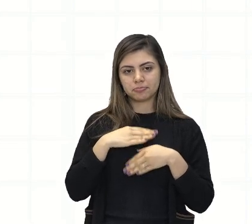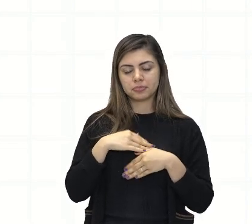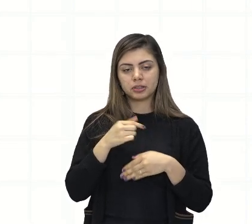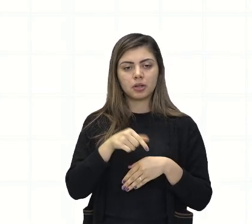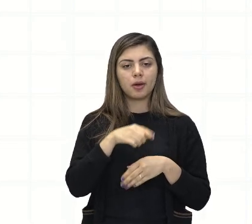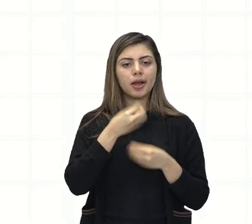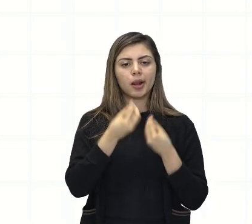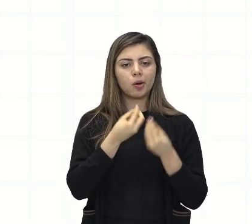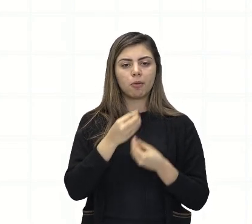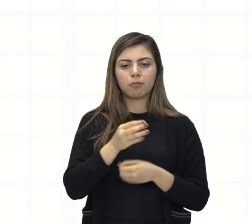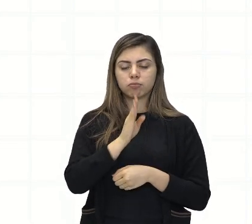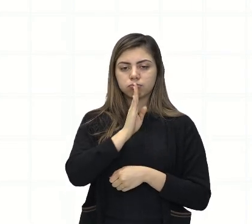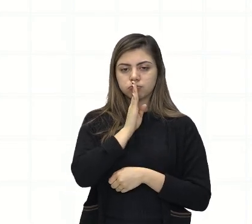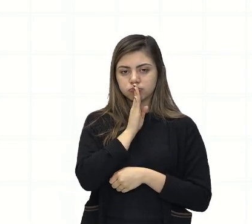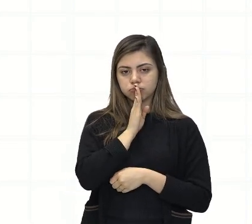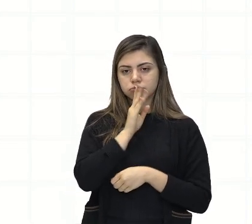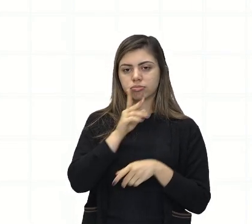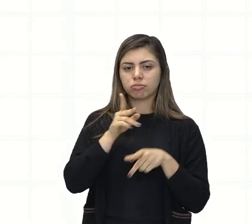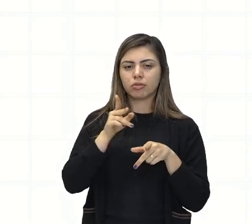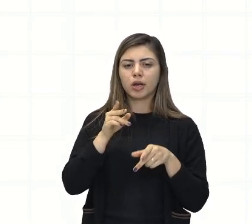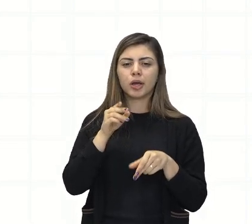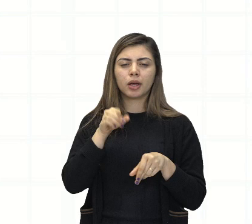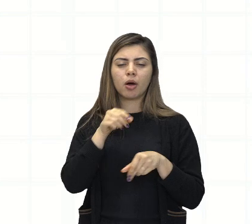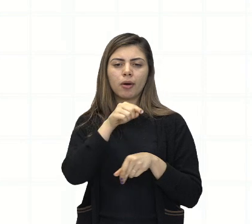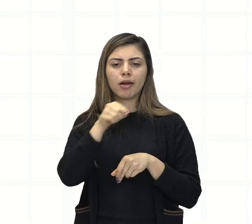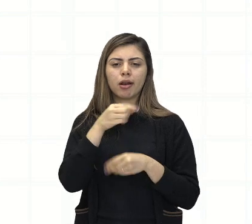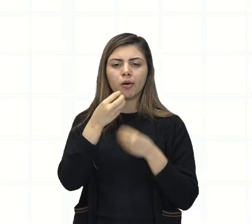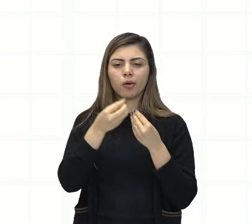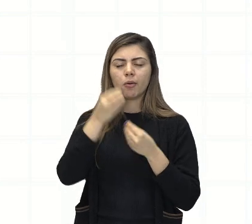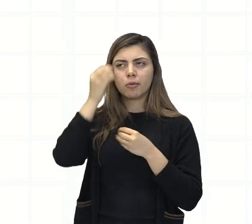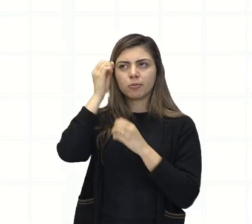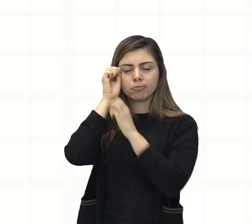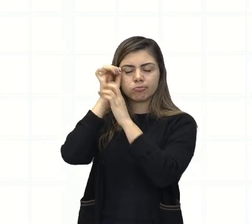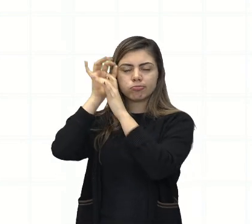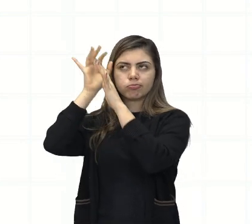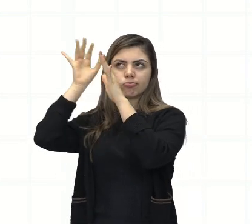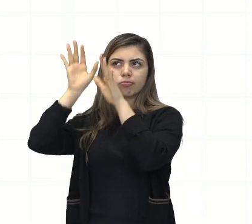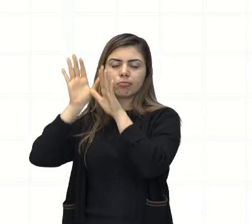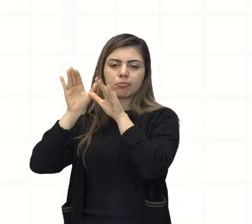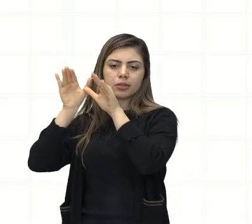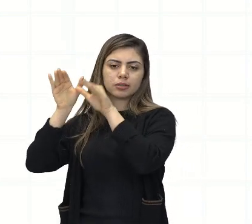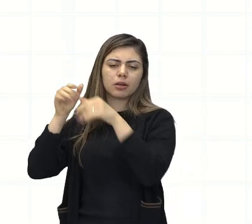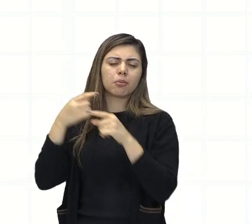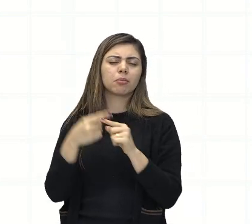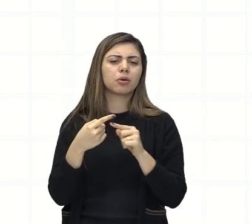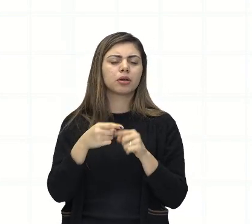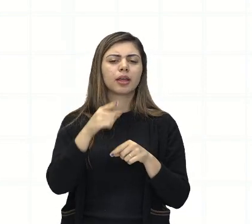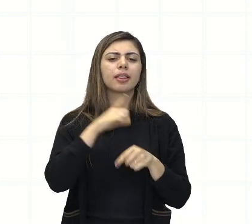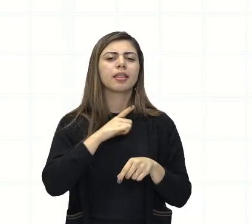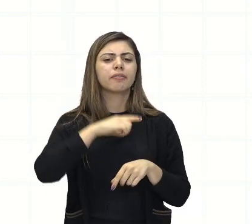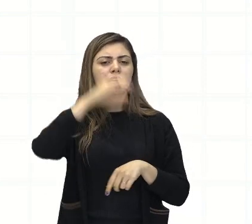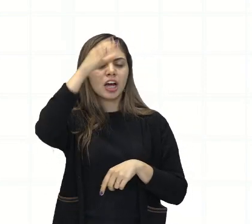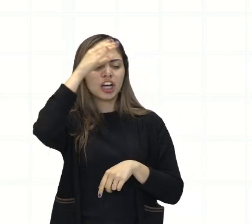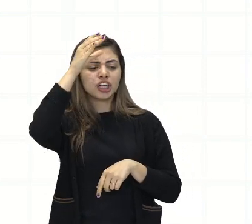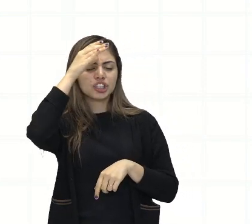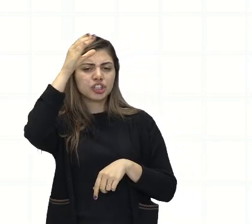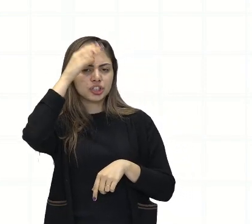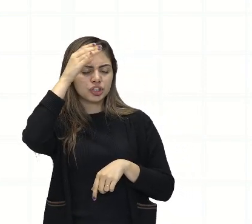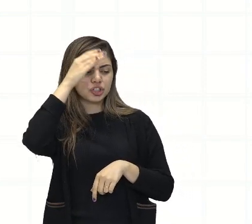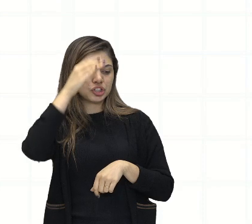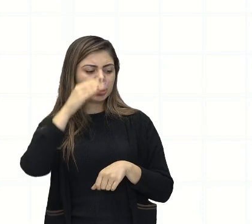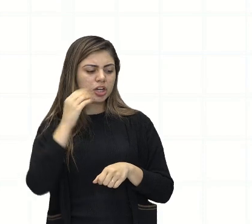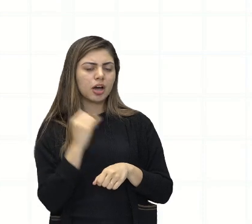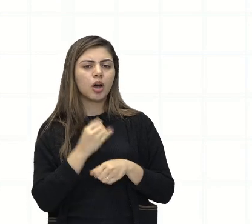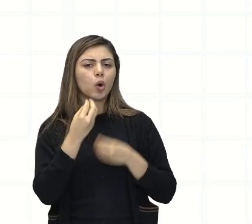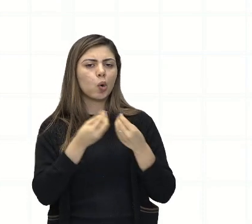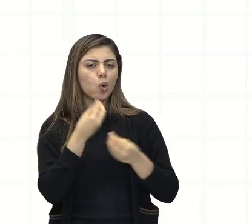imóvel com seu passarinho verde pensamento. Ela ficou reclusa, porque ela foi chamada a atenção por alguma coisa, a gente ainda